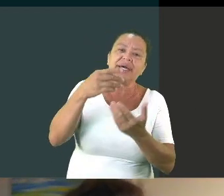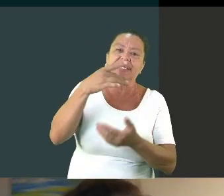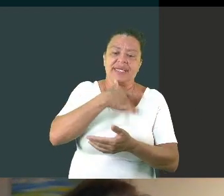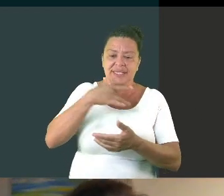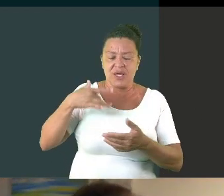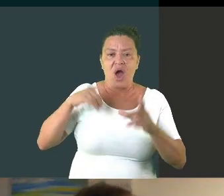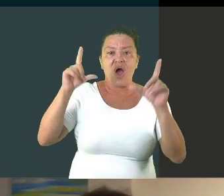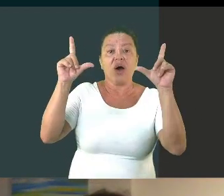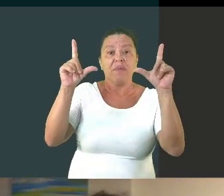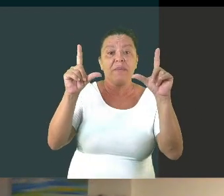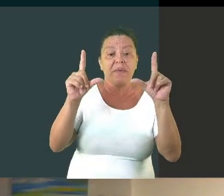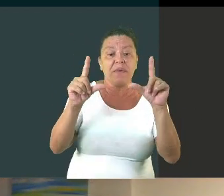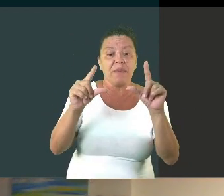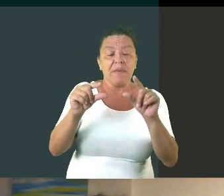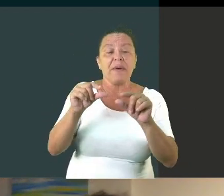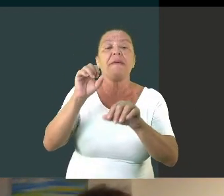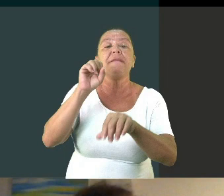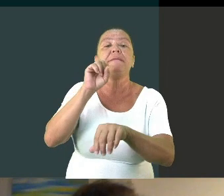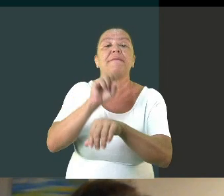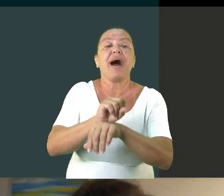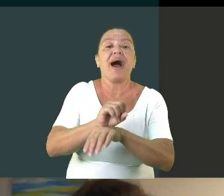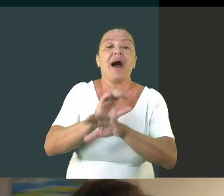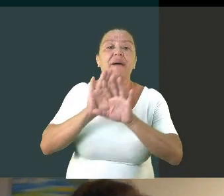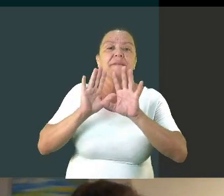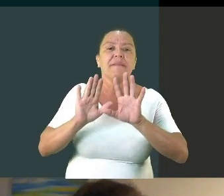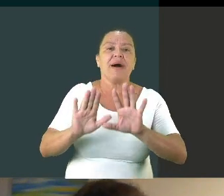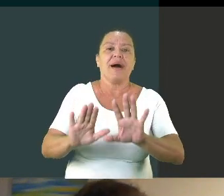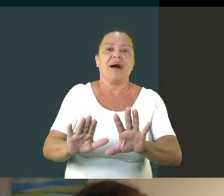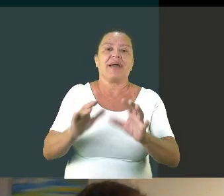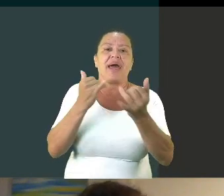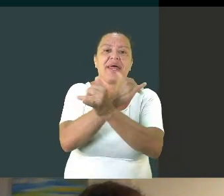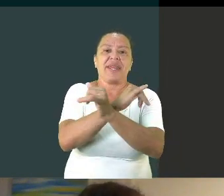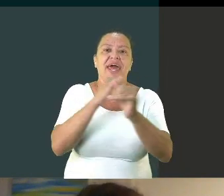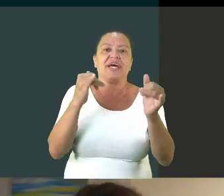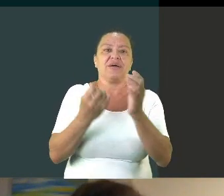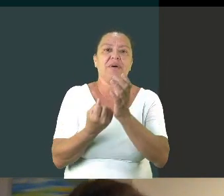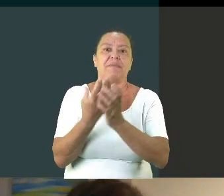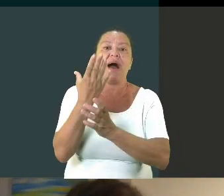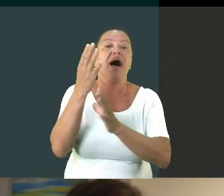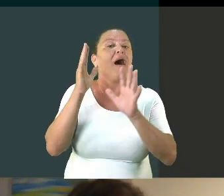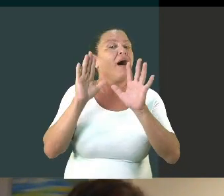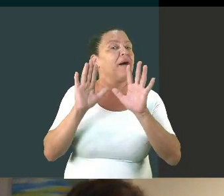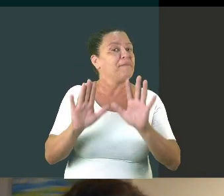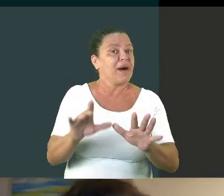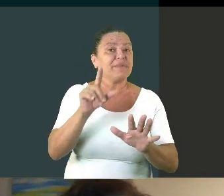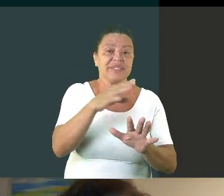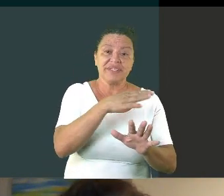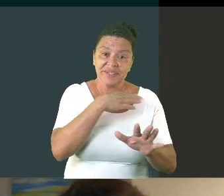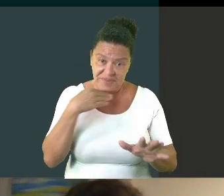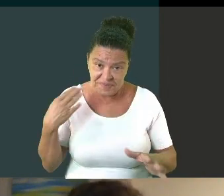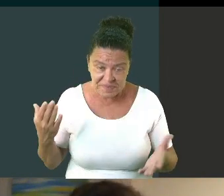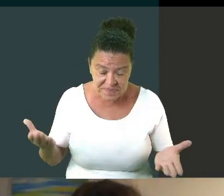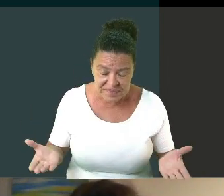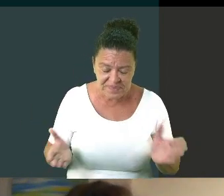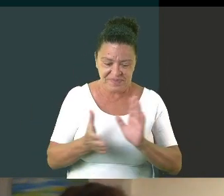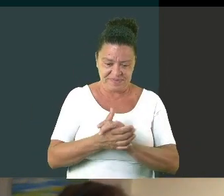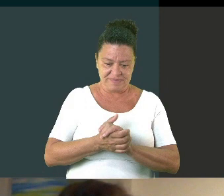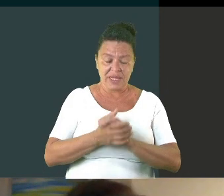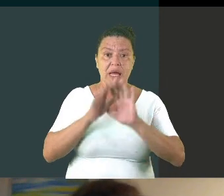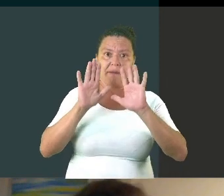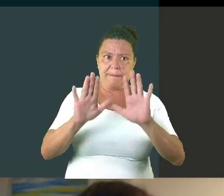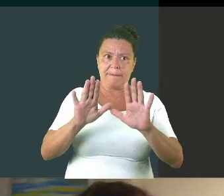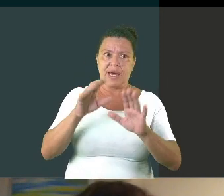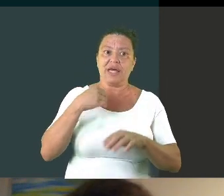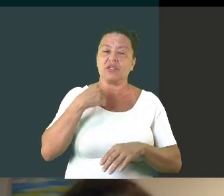saúde orgânica, para-se a produção da energia através dessa produção das células. Mas a